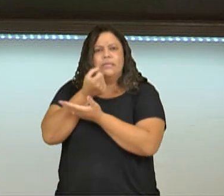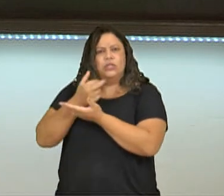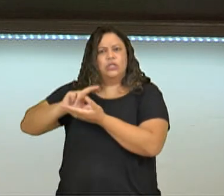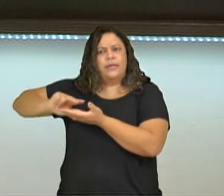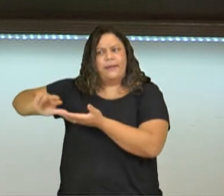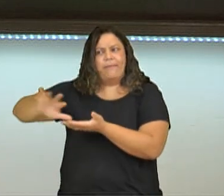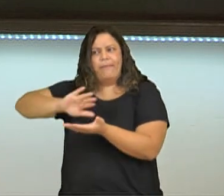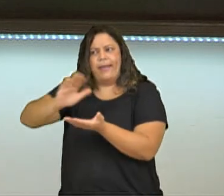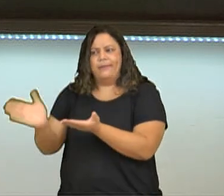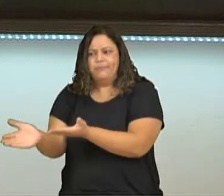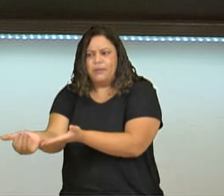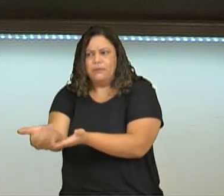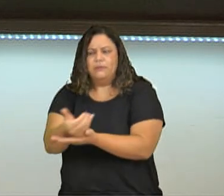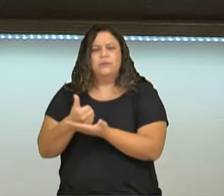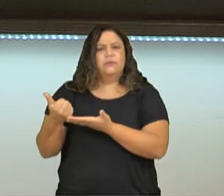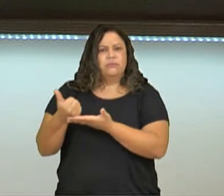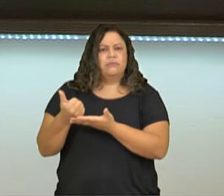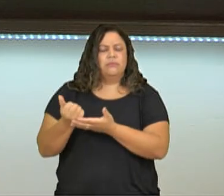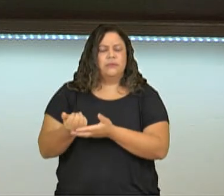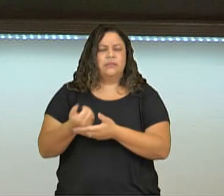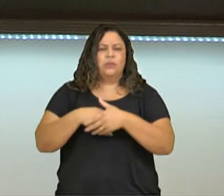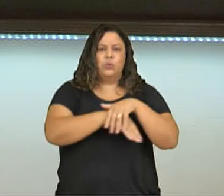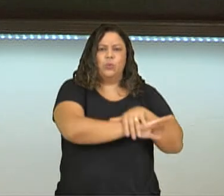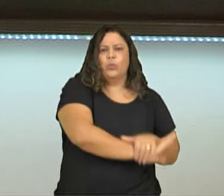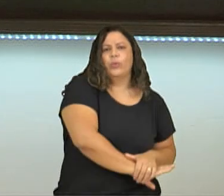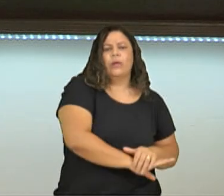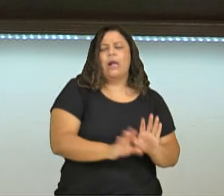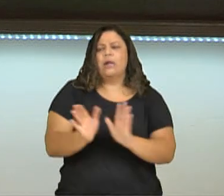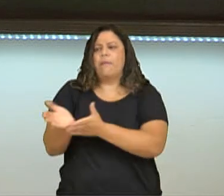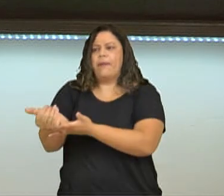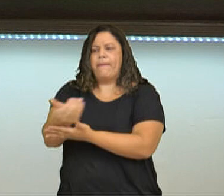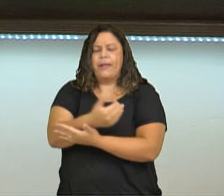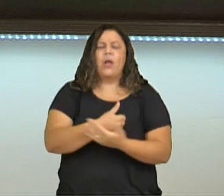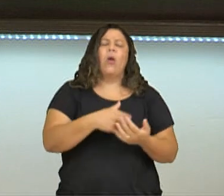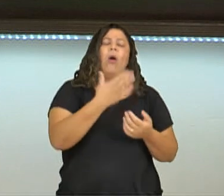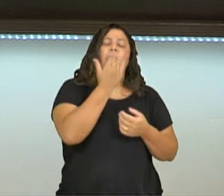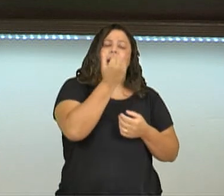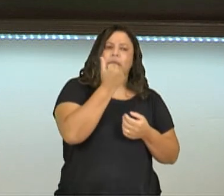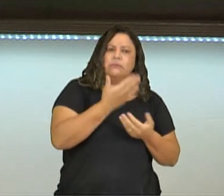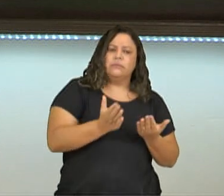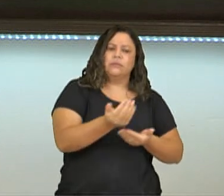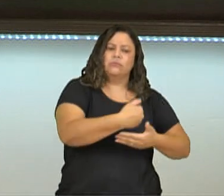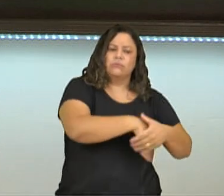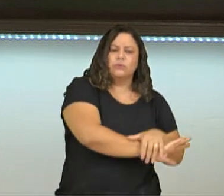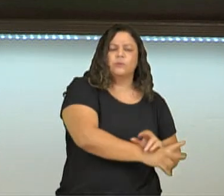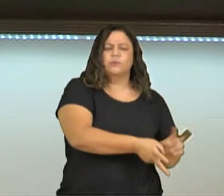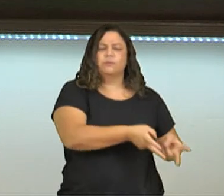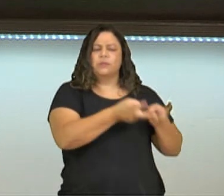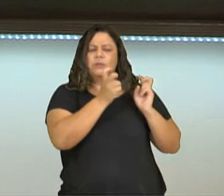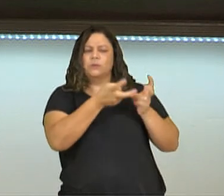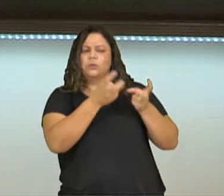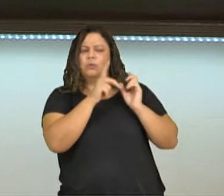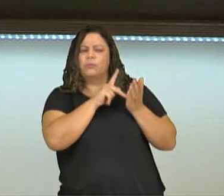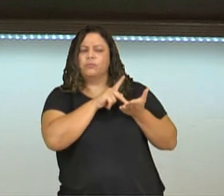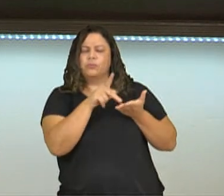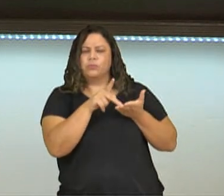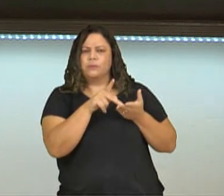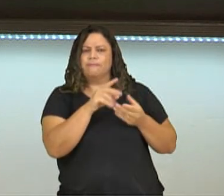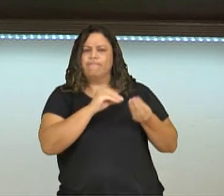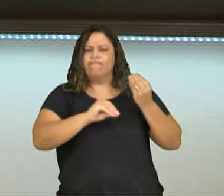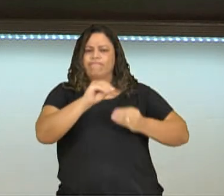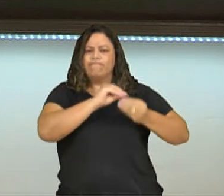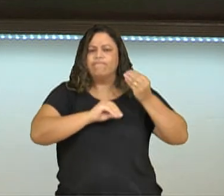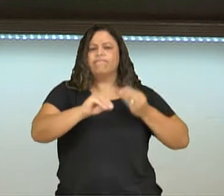ou um lote de determinado alimento foi recolhido. Por quê? Porque foi percebido que a pureza ali, que teve algum